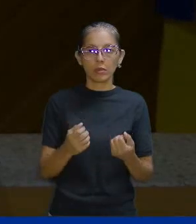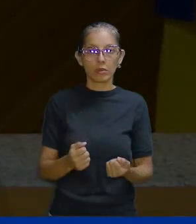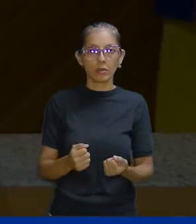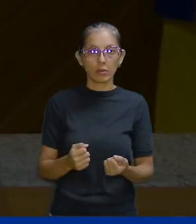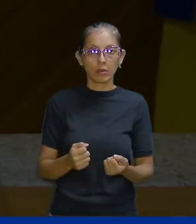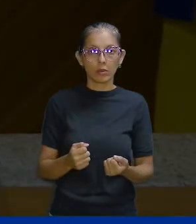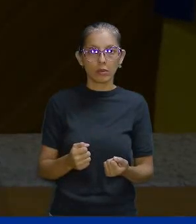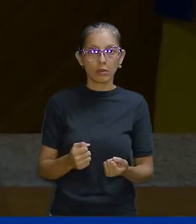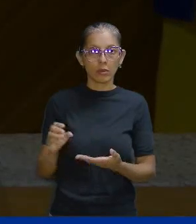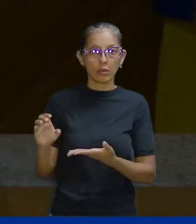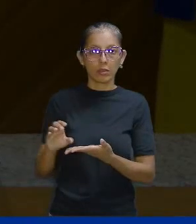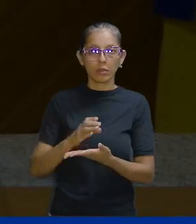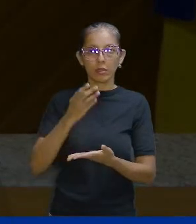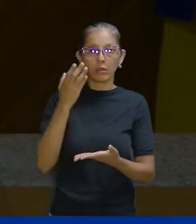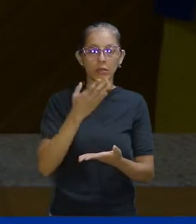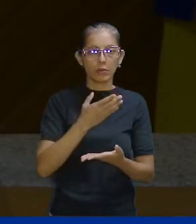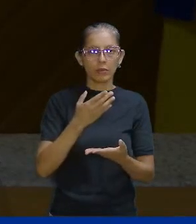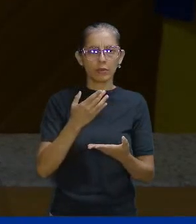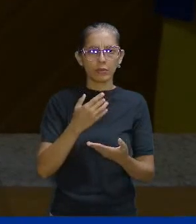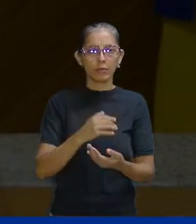Voto proferido pelo relator.